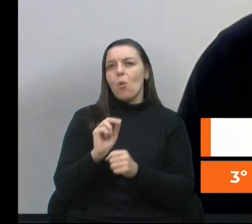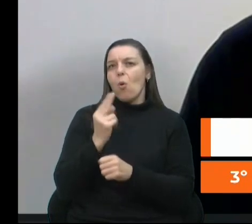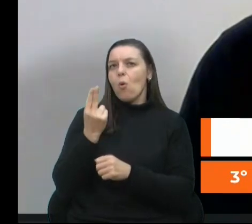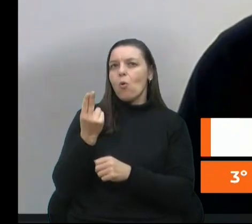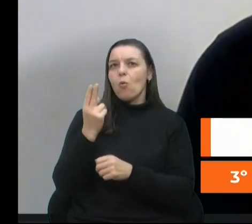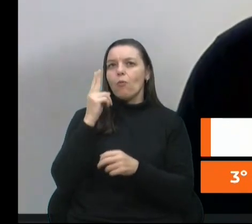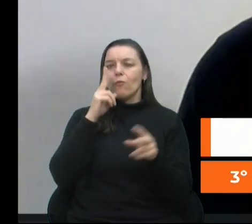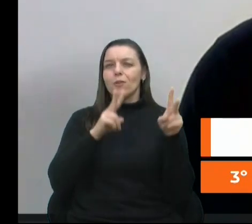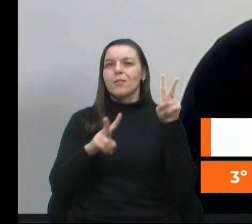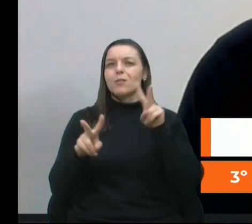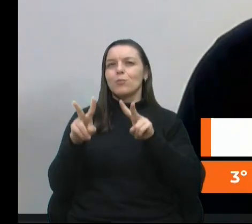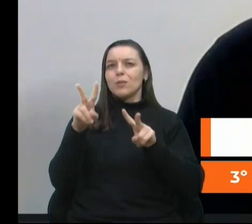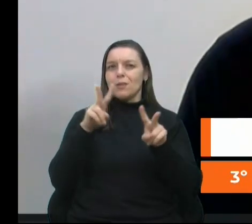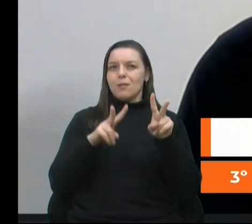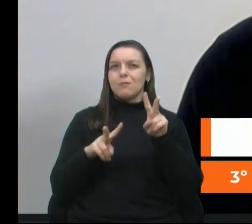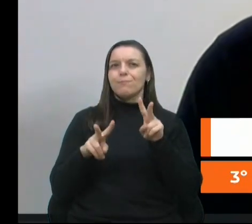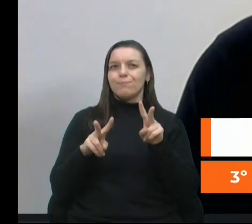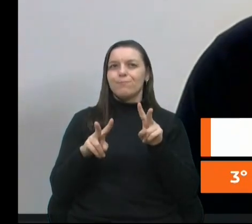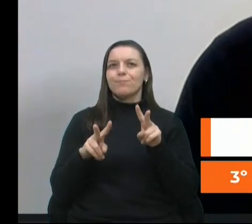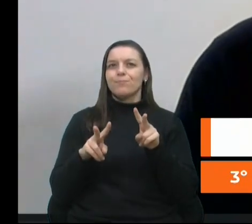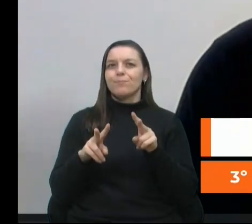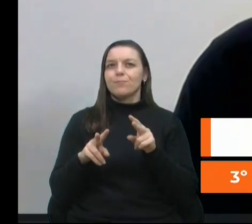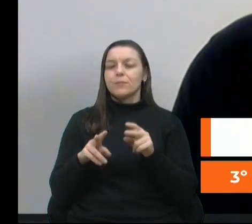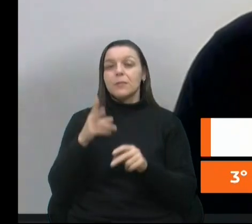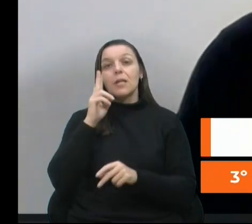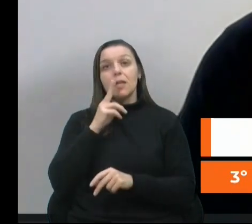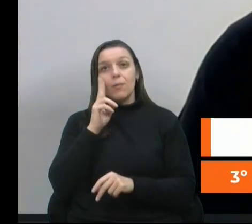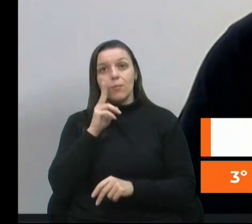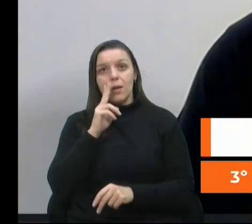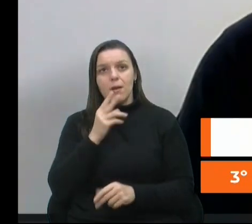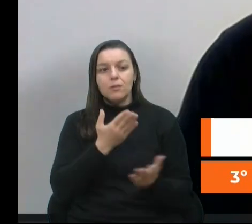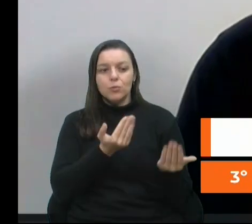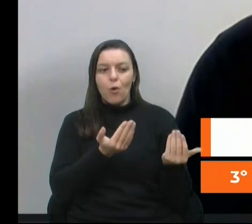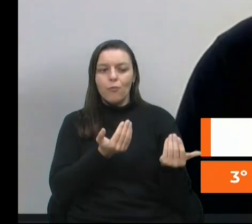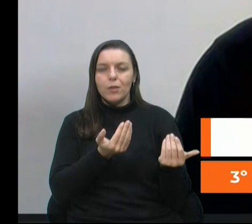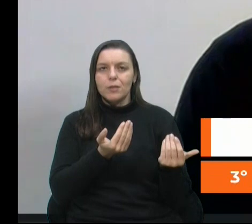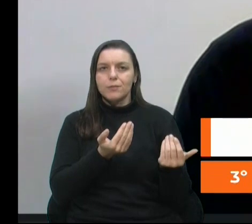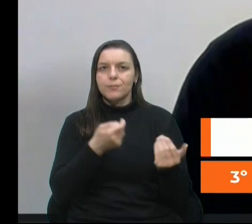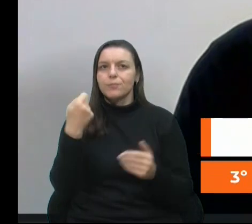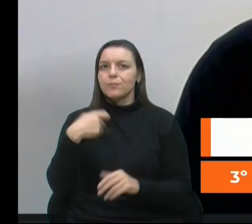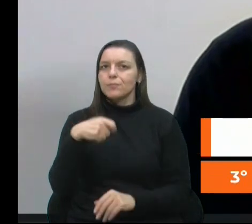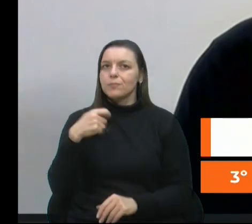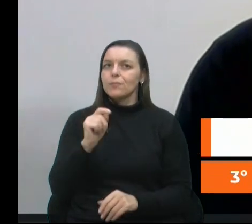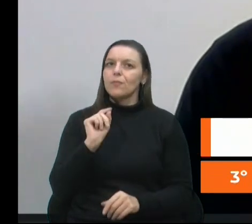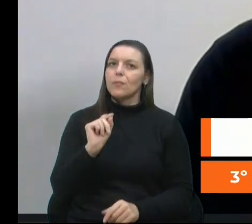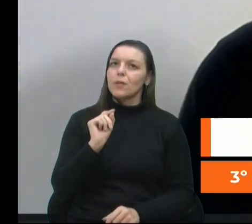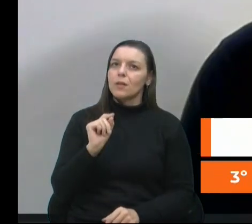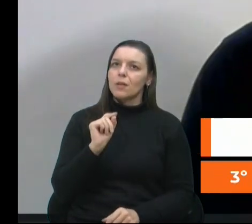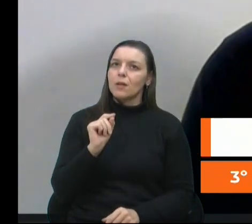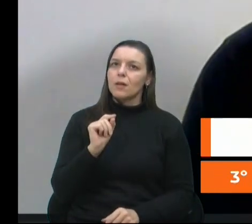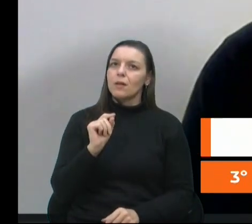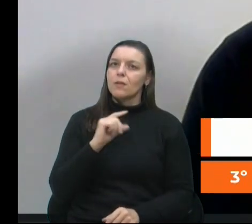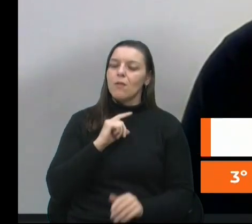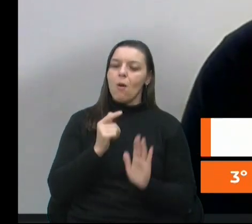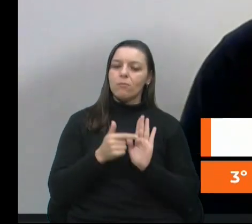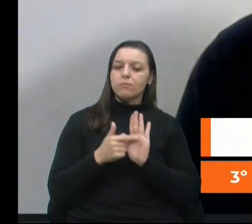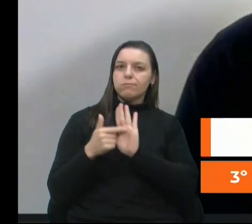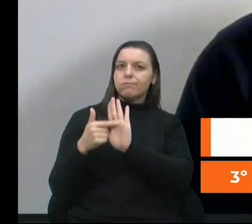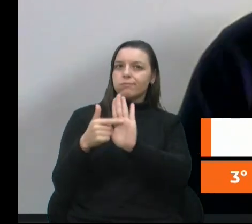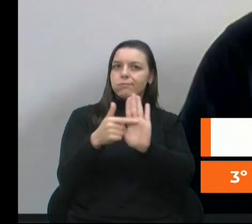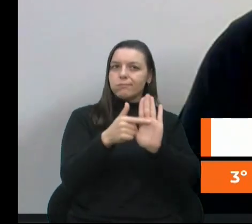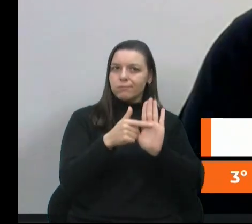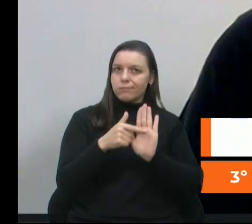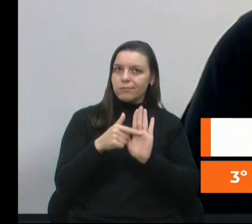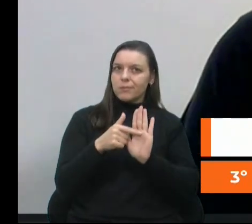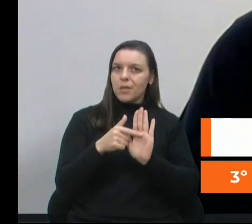de visibilidade. Lembrando, na adolescência, uma necessidade é ser visto,